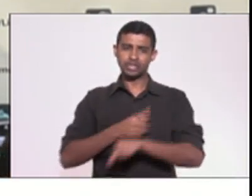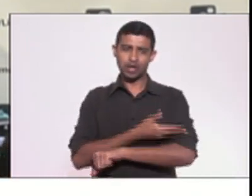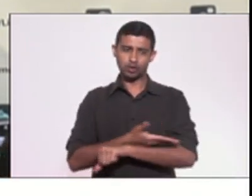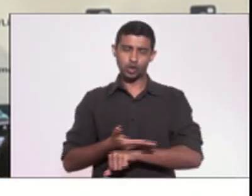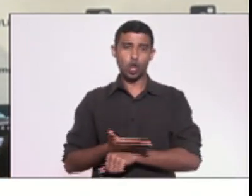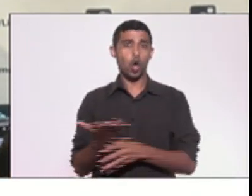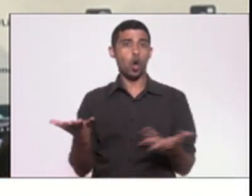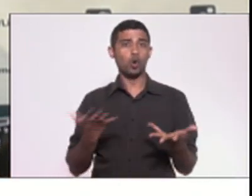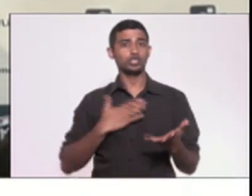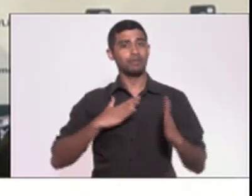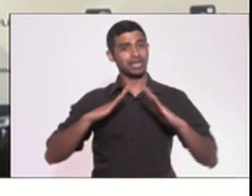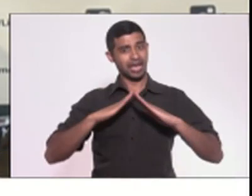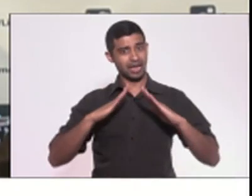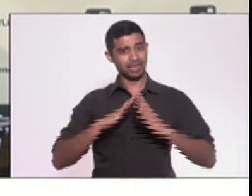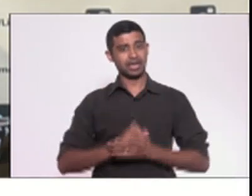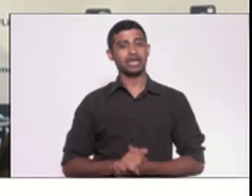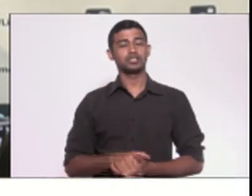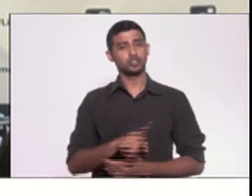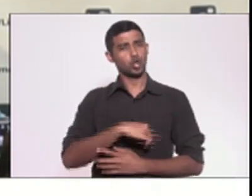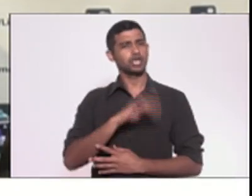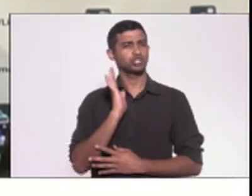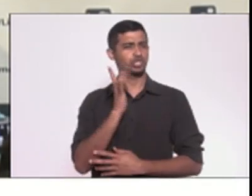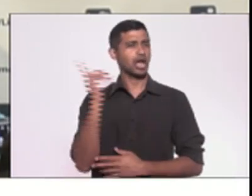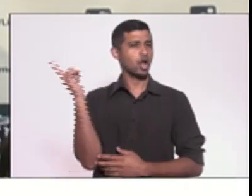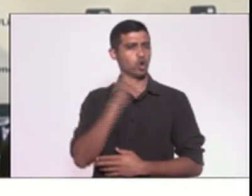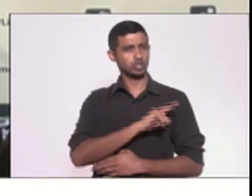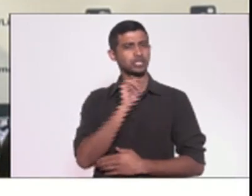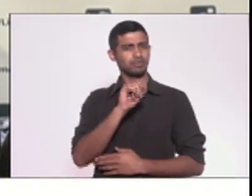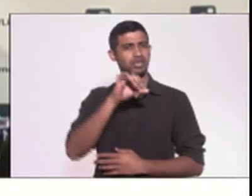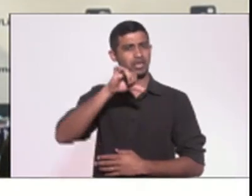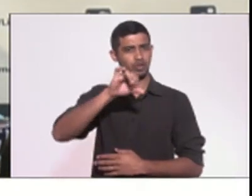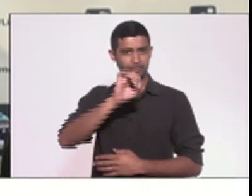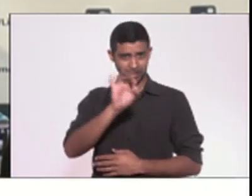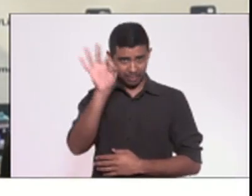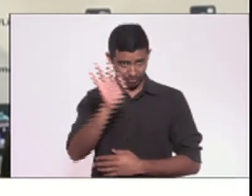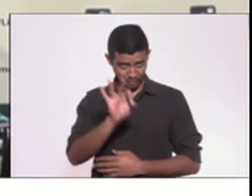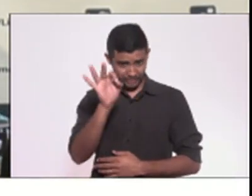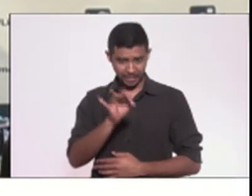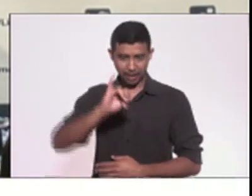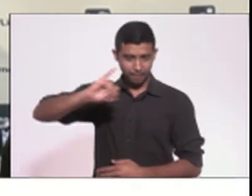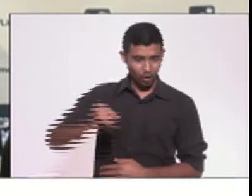casa hoje nós já conseguimos aí a chegar a 90%.